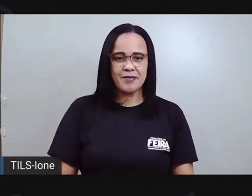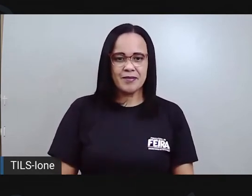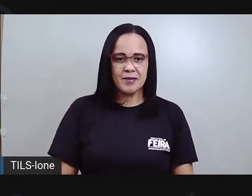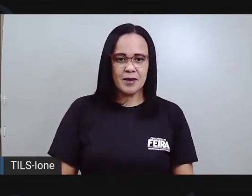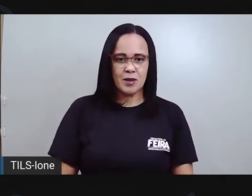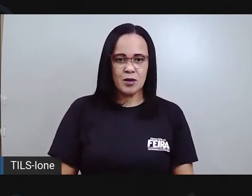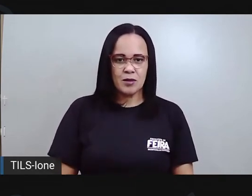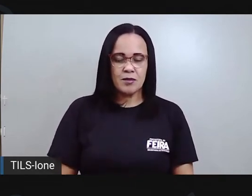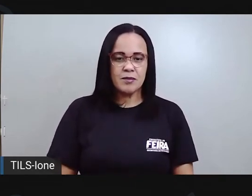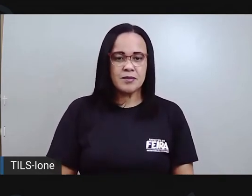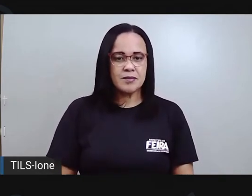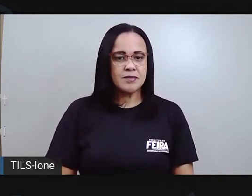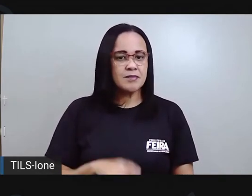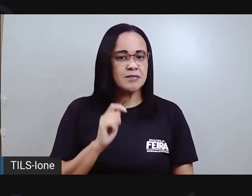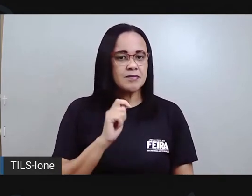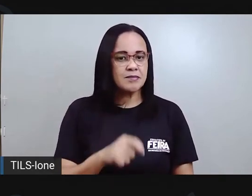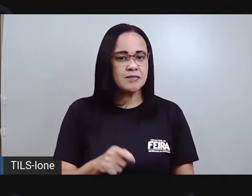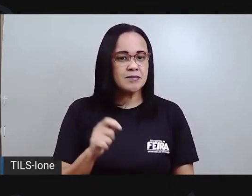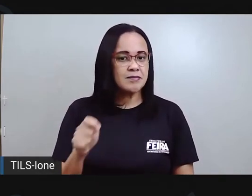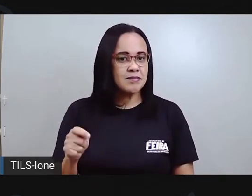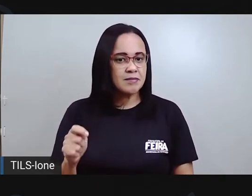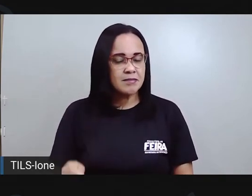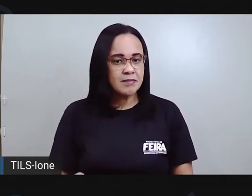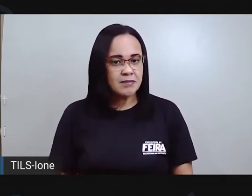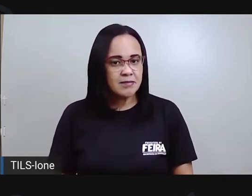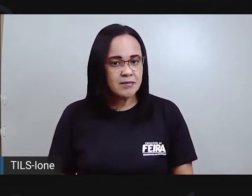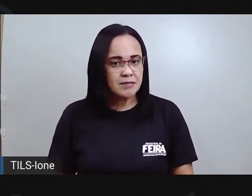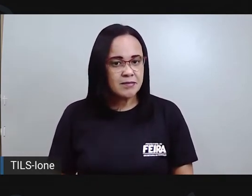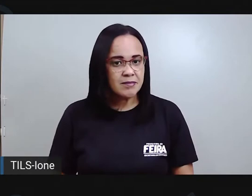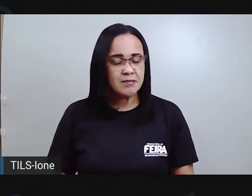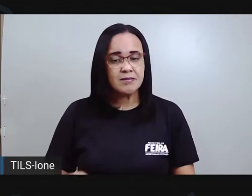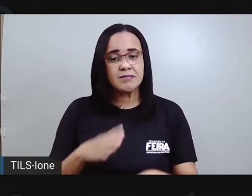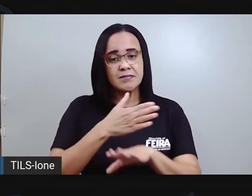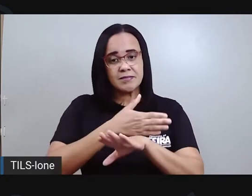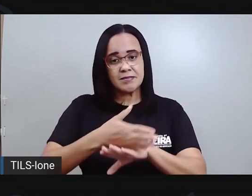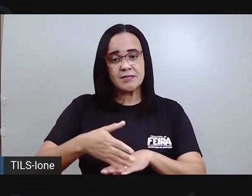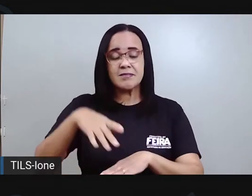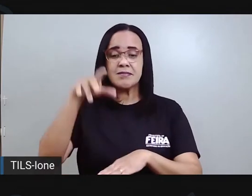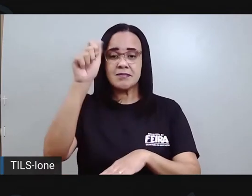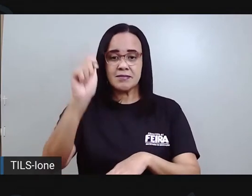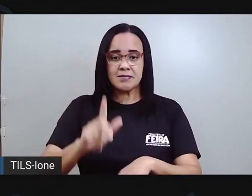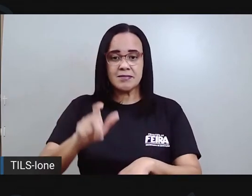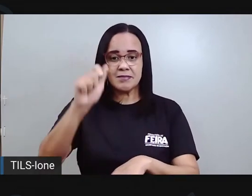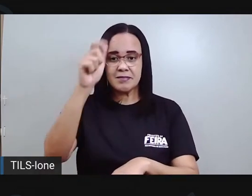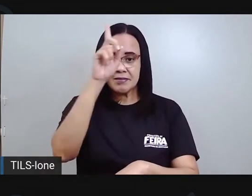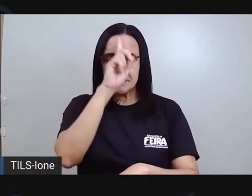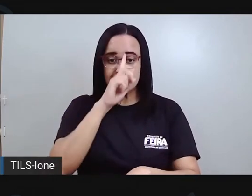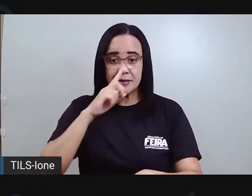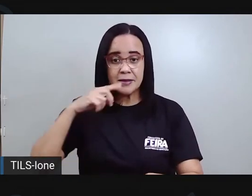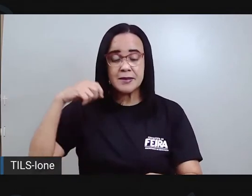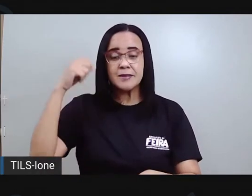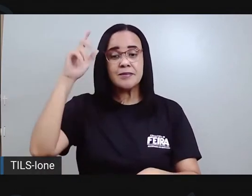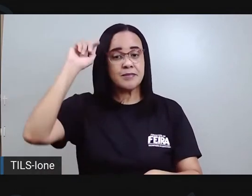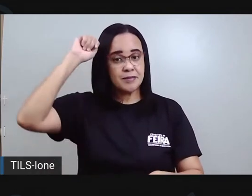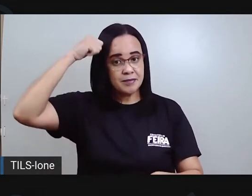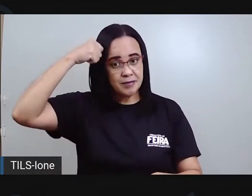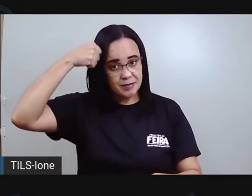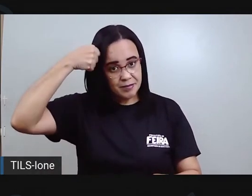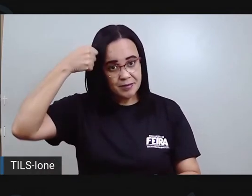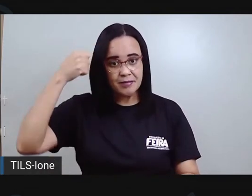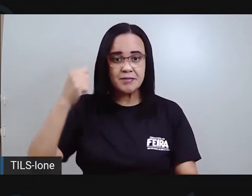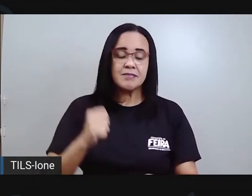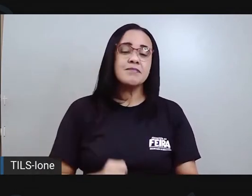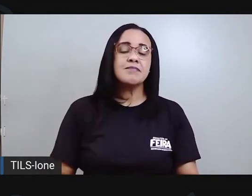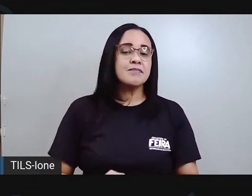Isso assim, ó. Brancas, azuis, amarelas e pretas brincam